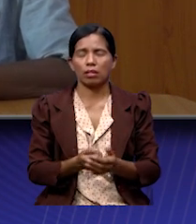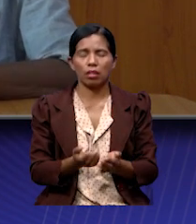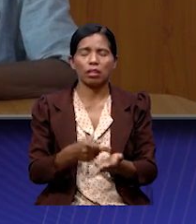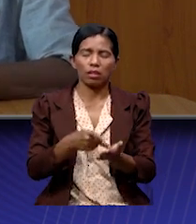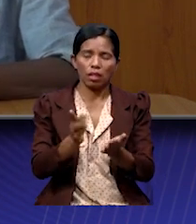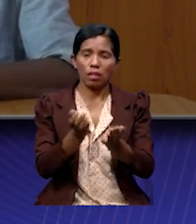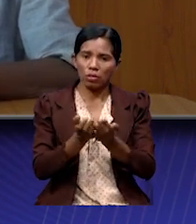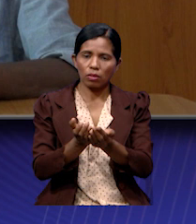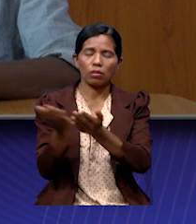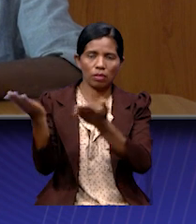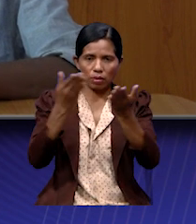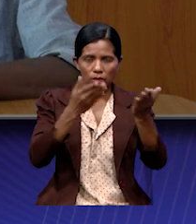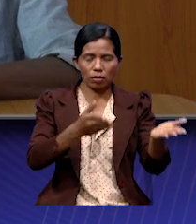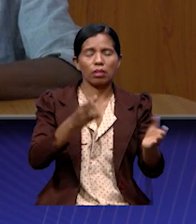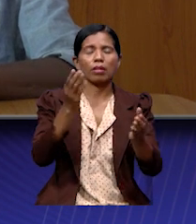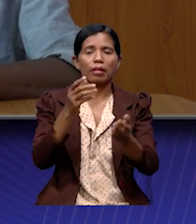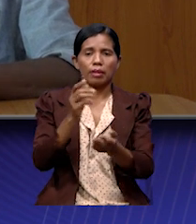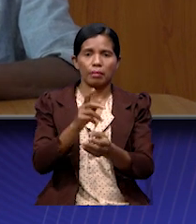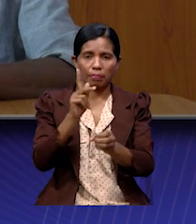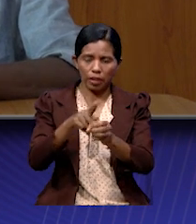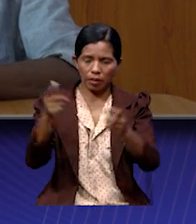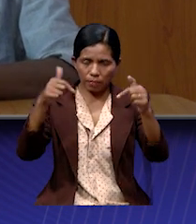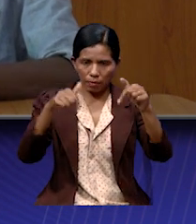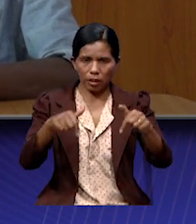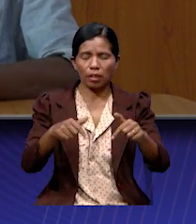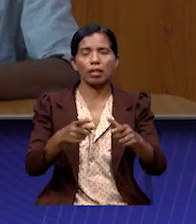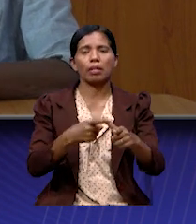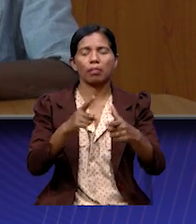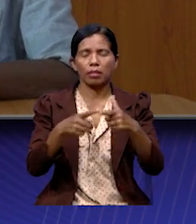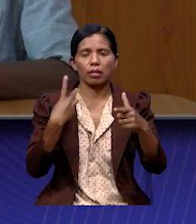bolo ancorais né, depois ita tem que ser o